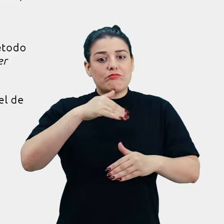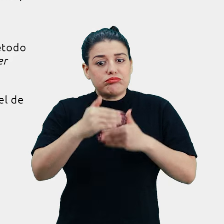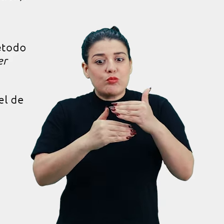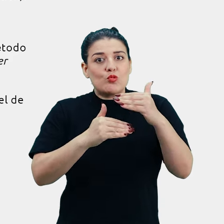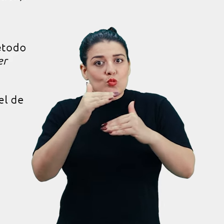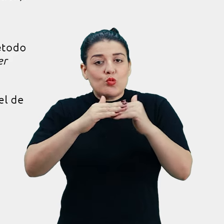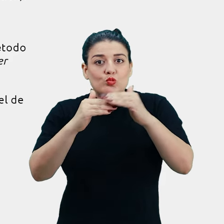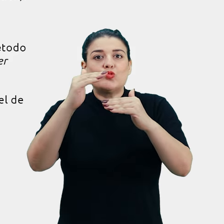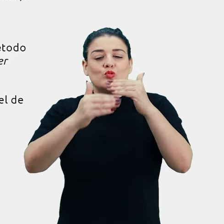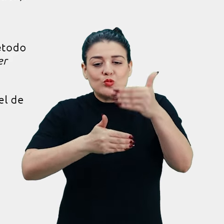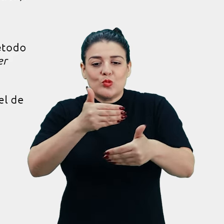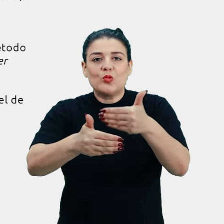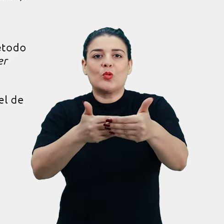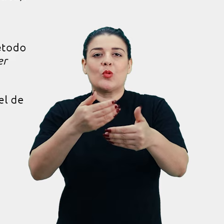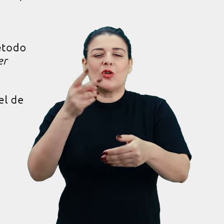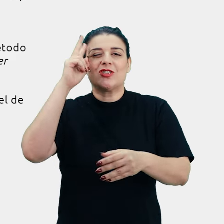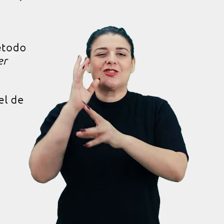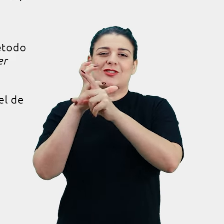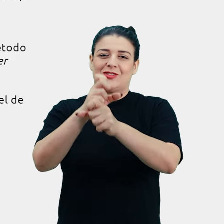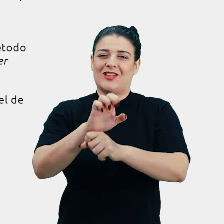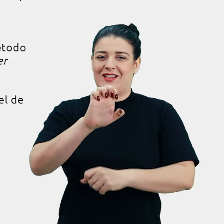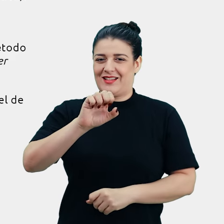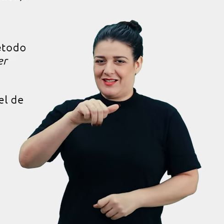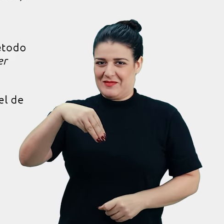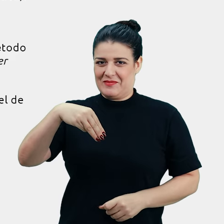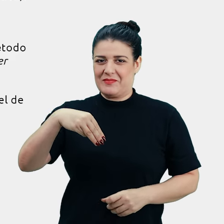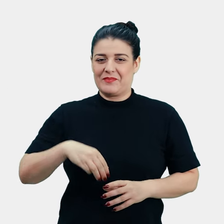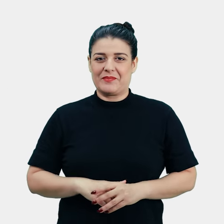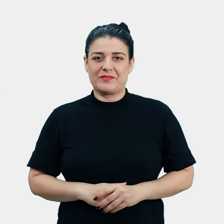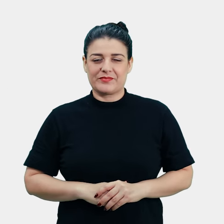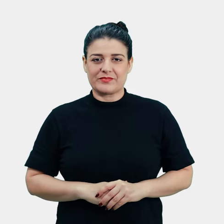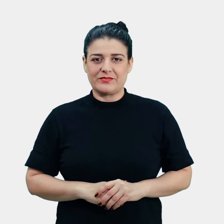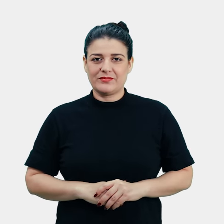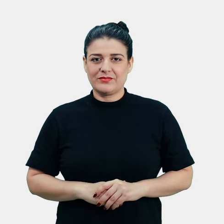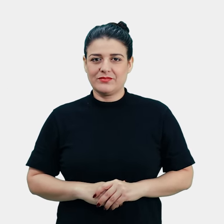fizeram não, eles fazem parte da história da espectrometria de massas.